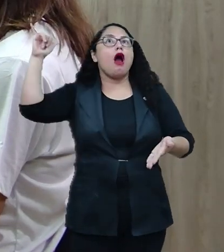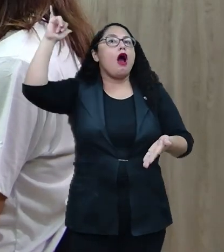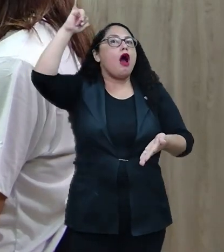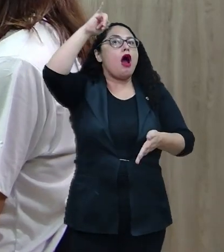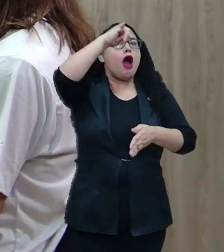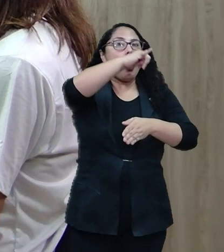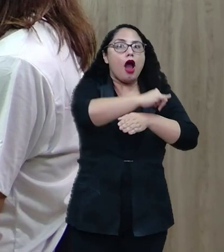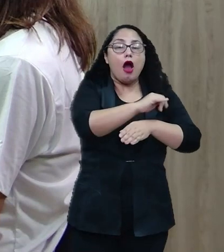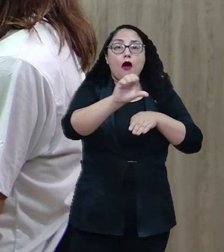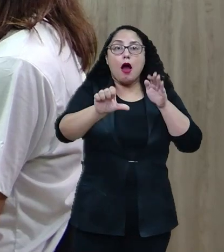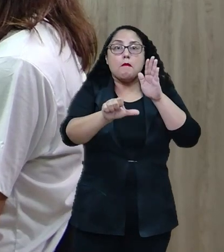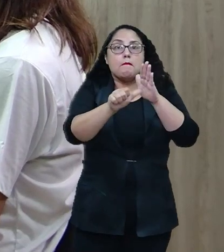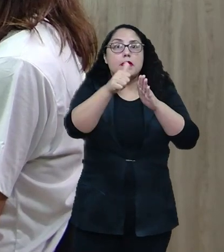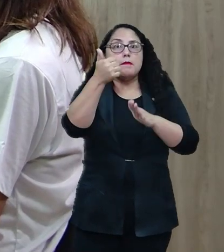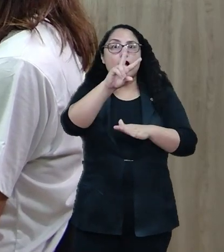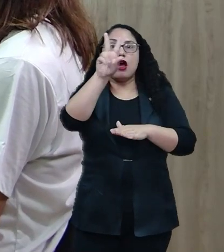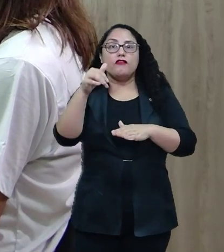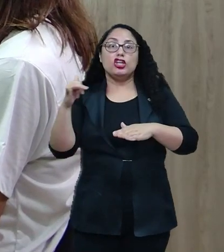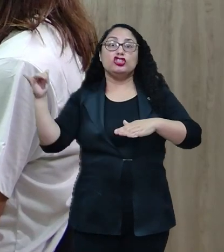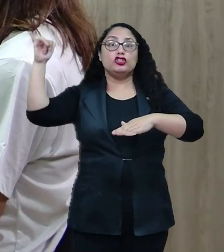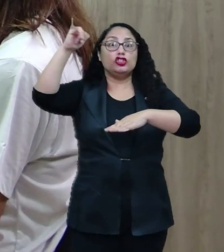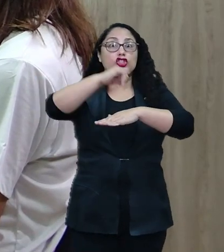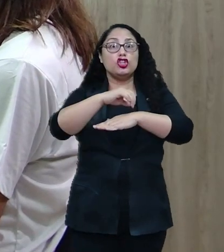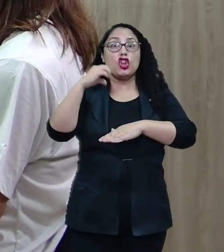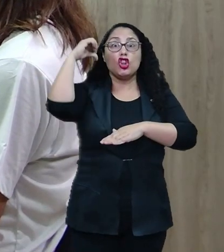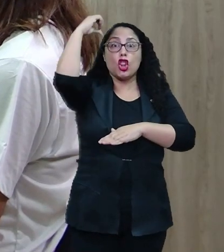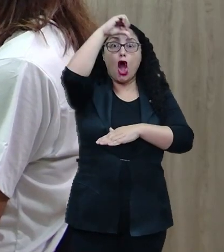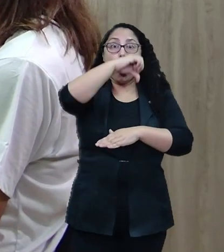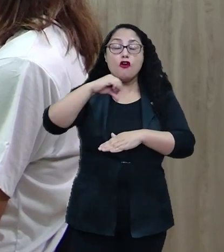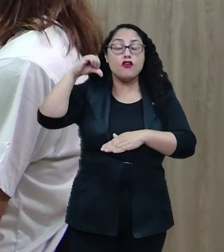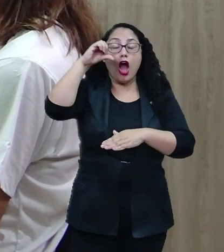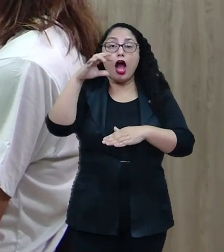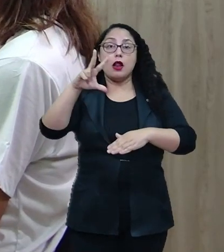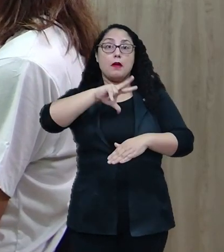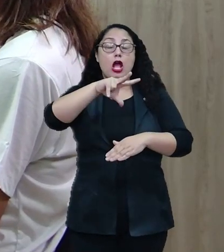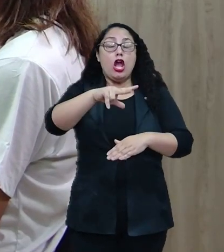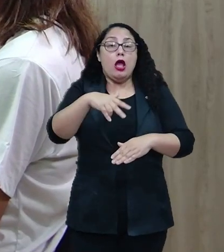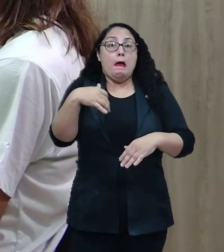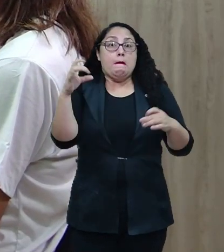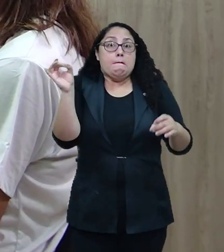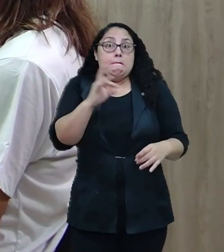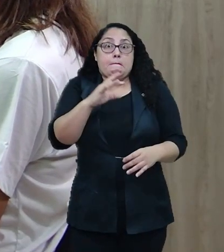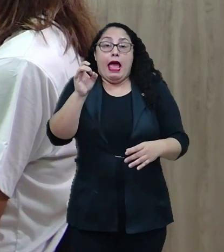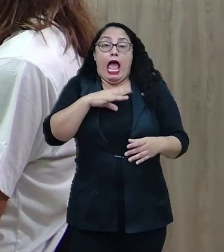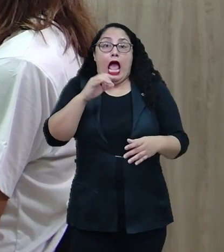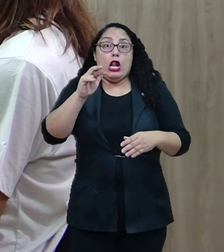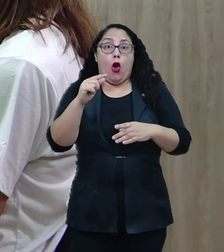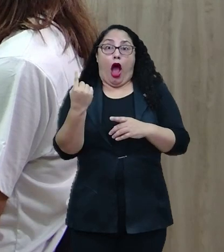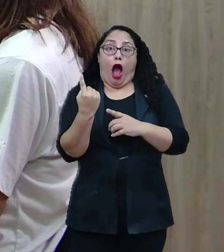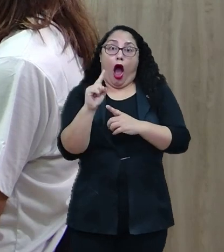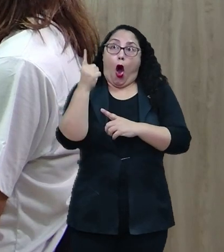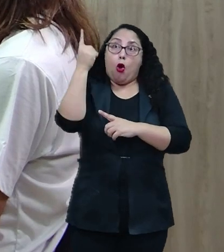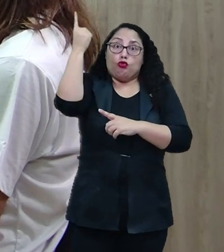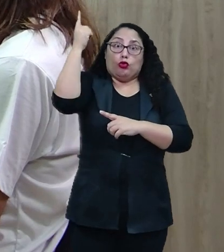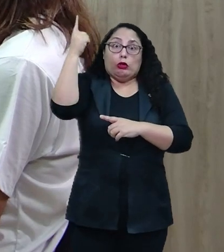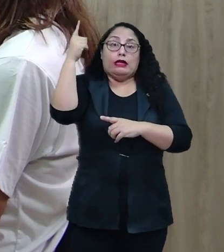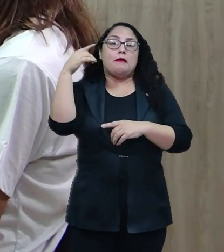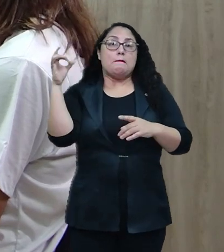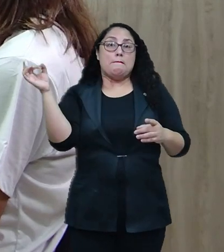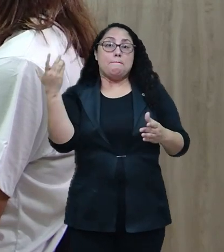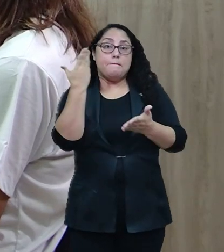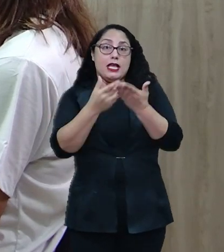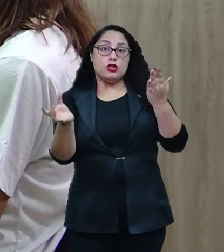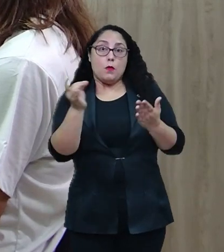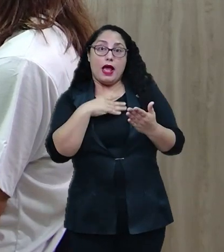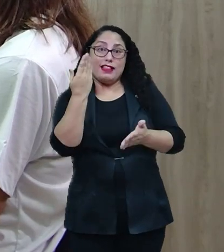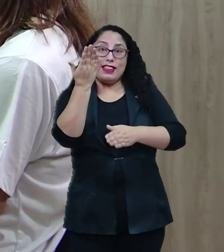A primeira vez foi esse voo de 9 horas para Portugal, porque eu morria de medo de altura, perdi o medo na prática. E quando a